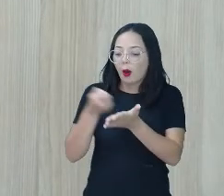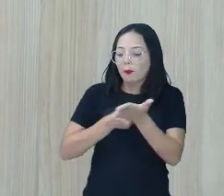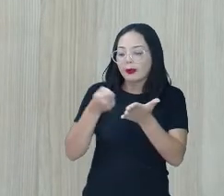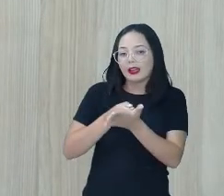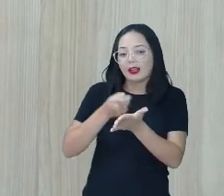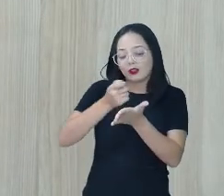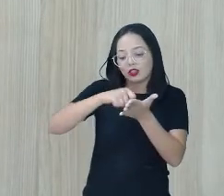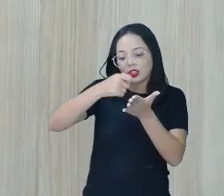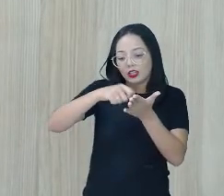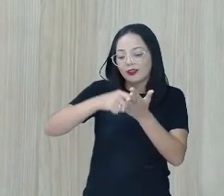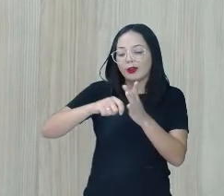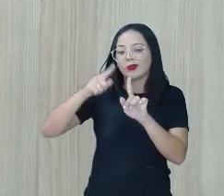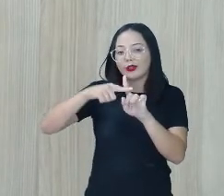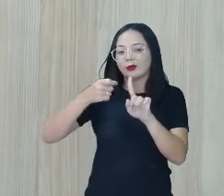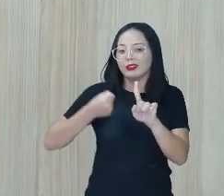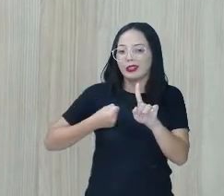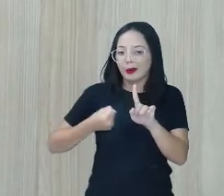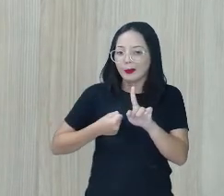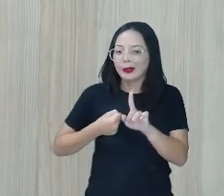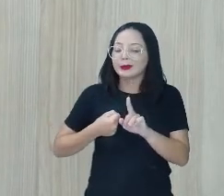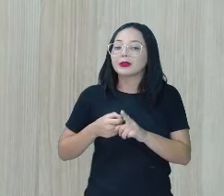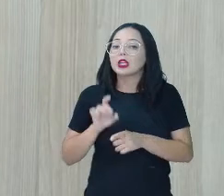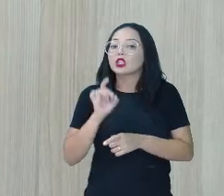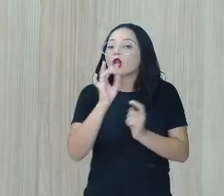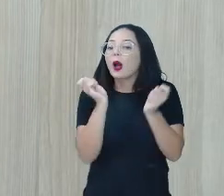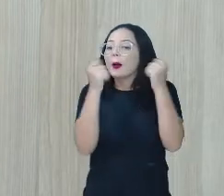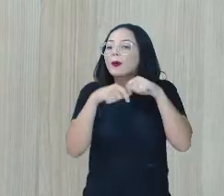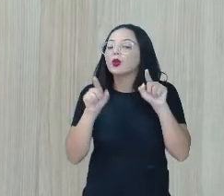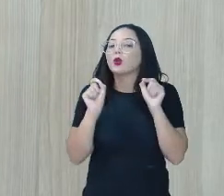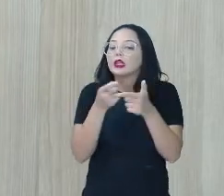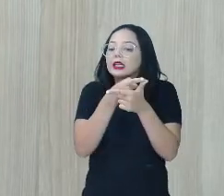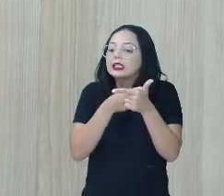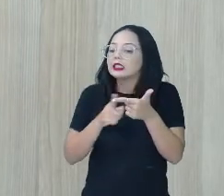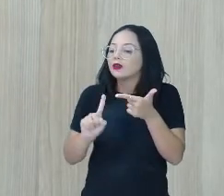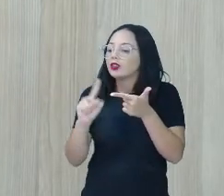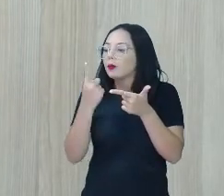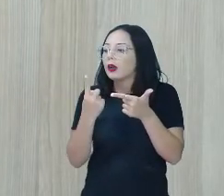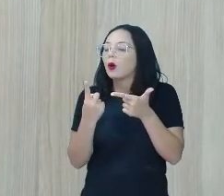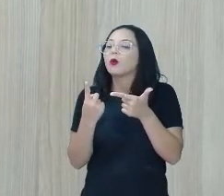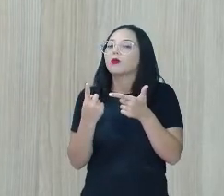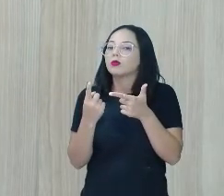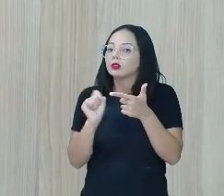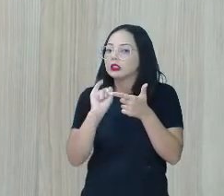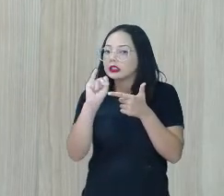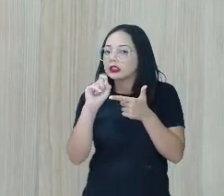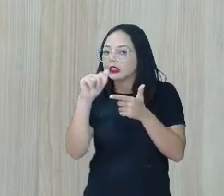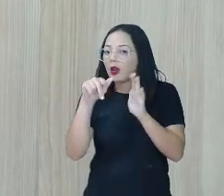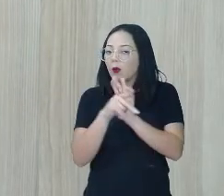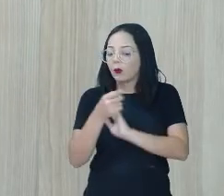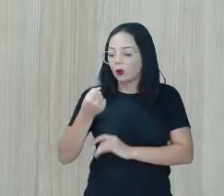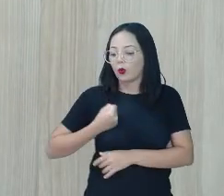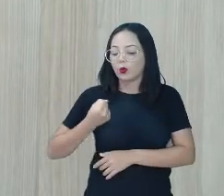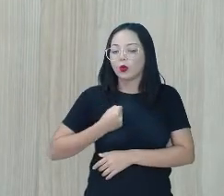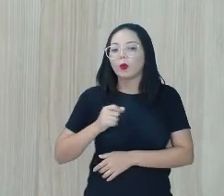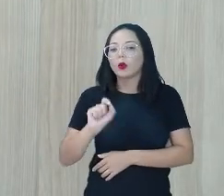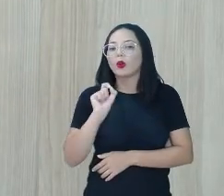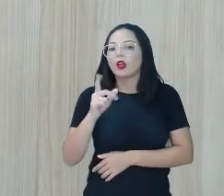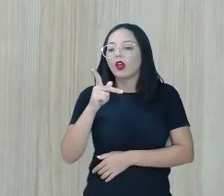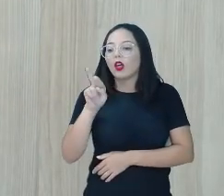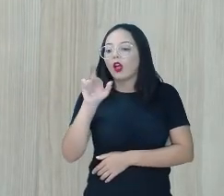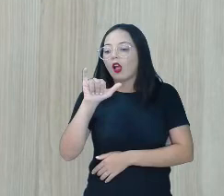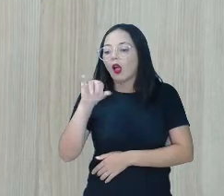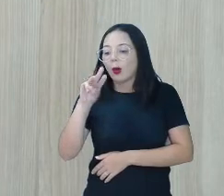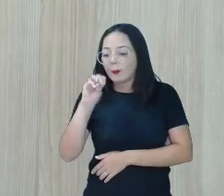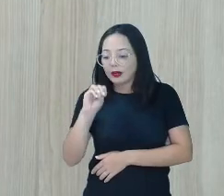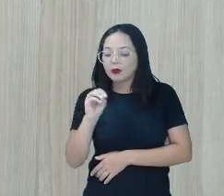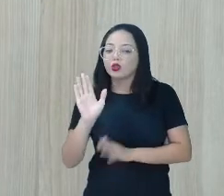obrigado a escrever esse tipo de número, que só pode dividir para 1 e para ele mesmo, esse número é chamado de número primo, né?